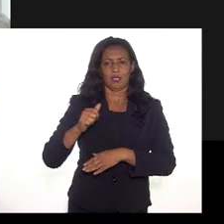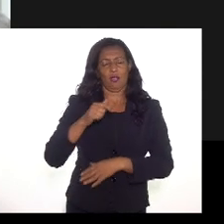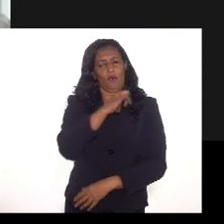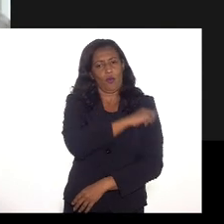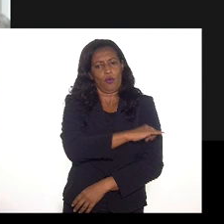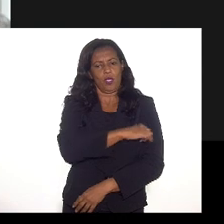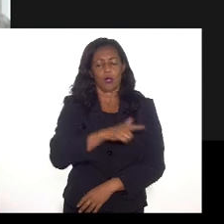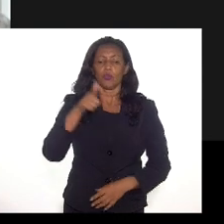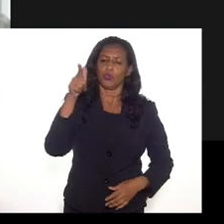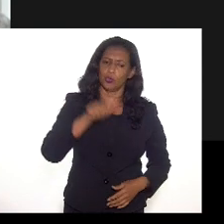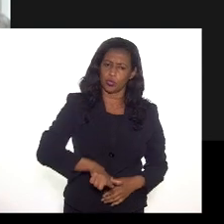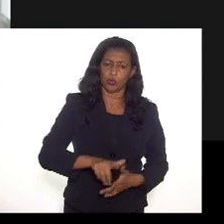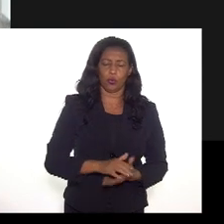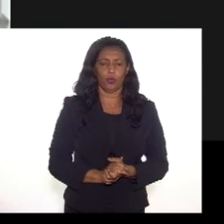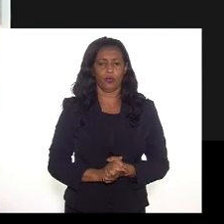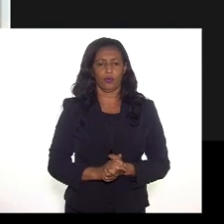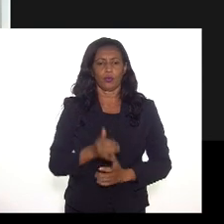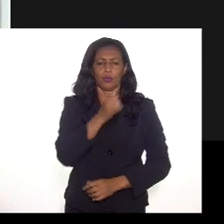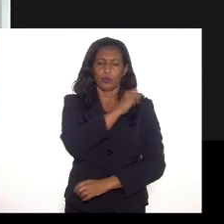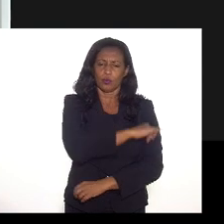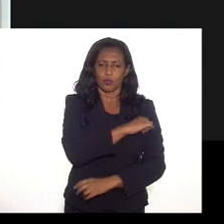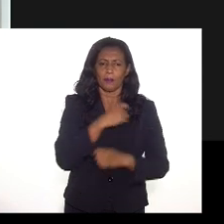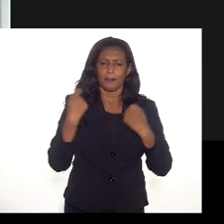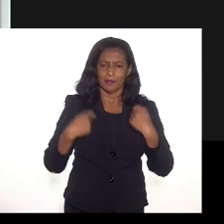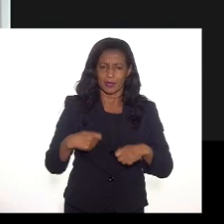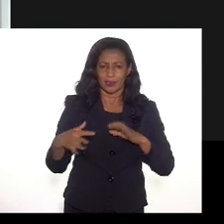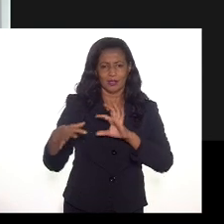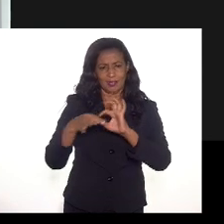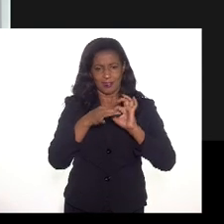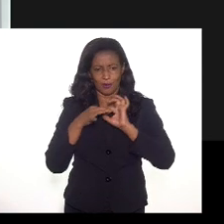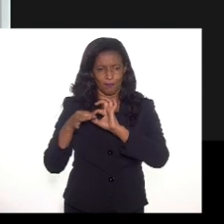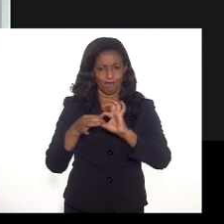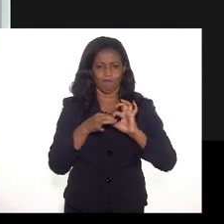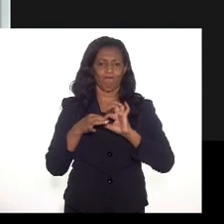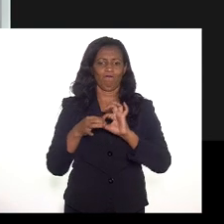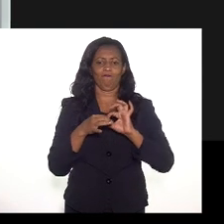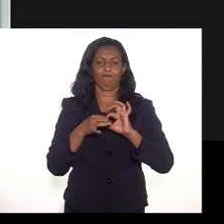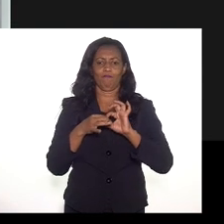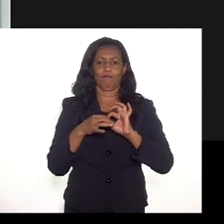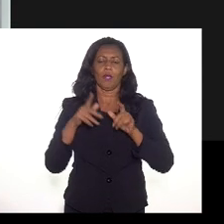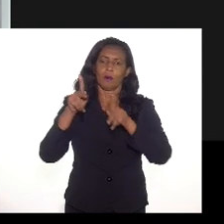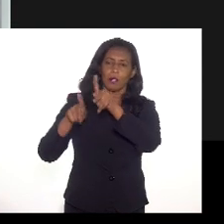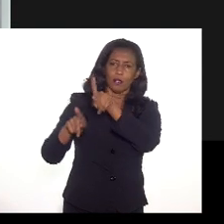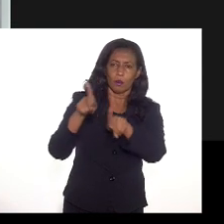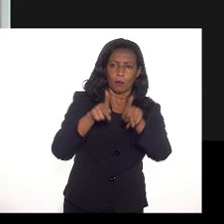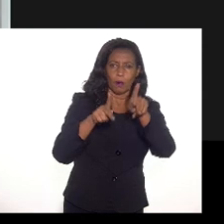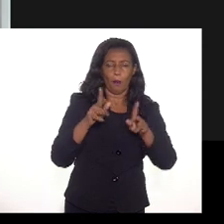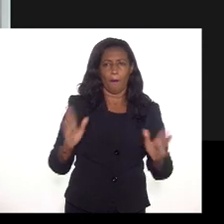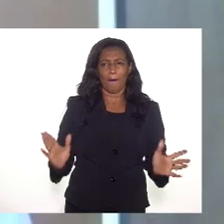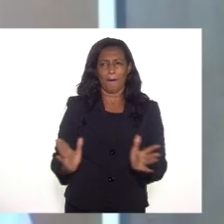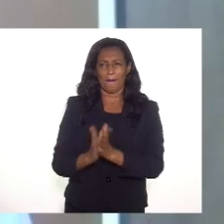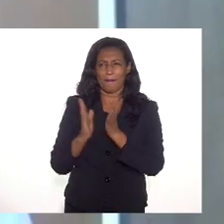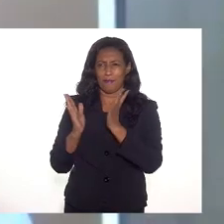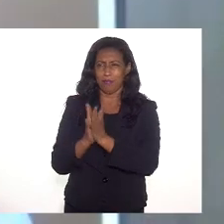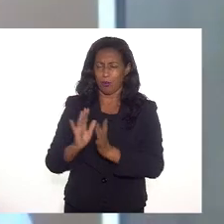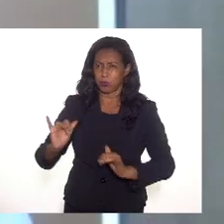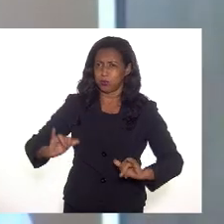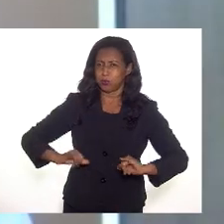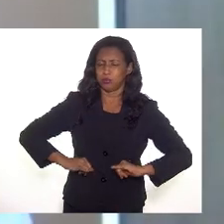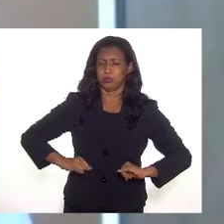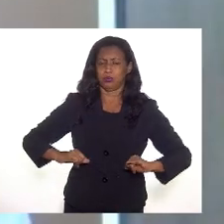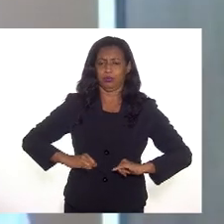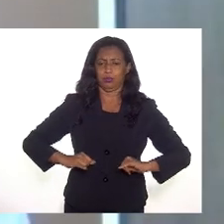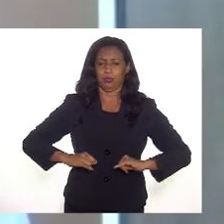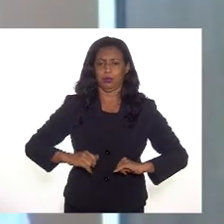E, novamente, o nosso rio precisa dessa união de forças para que a população pobre, carente, sofrida